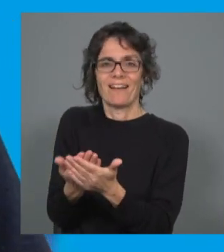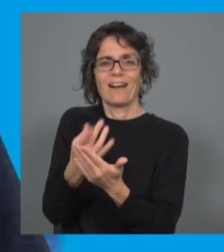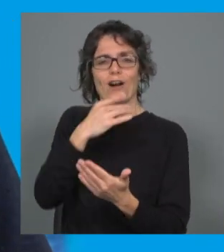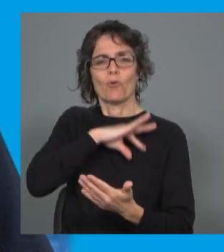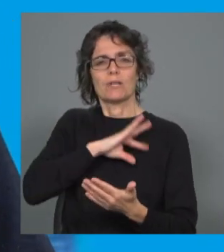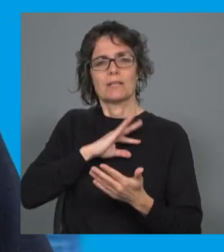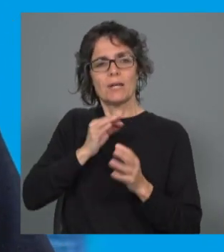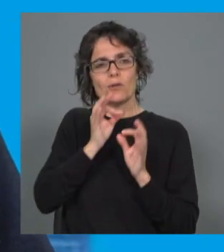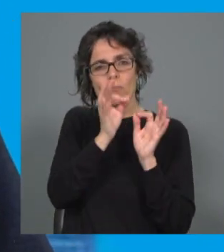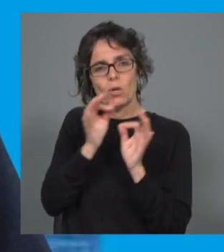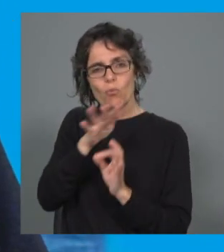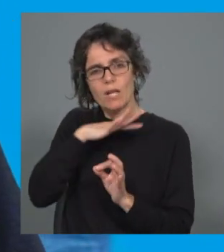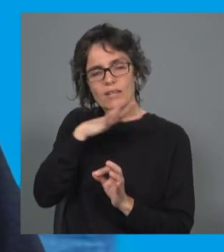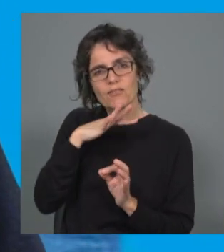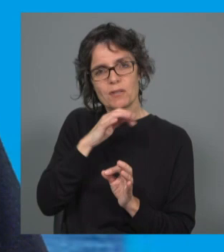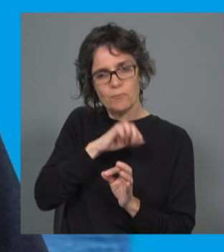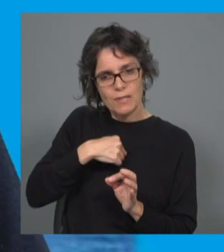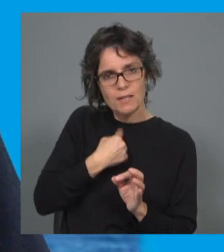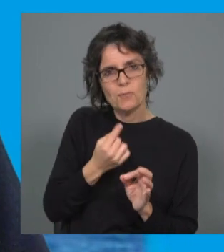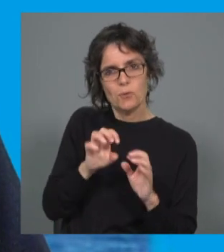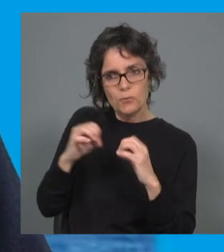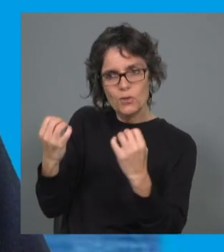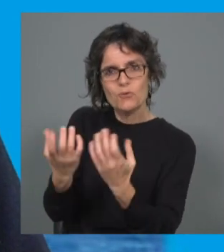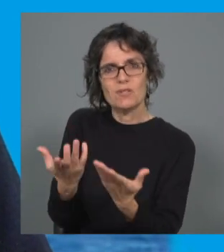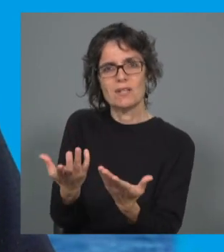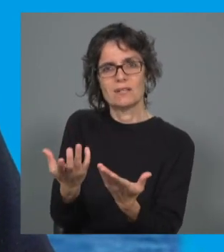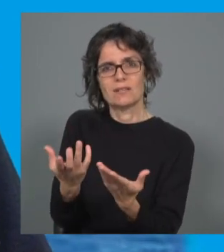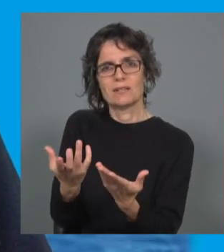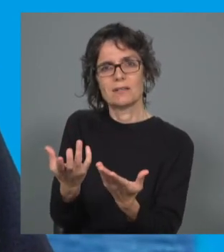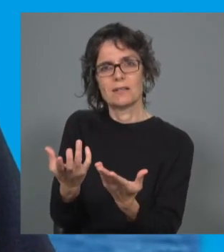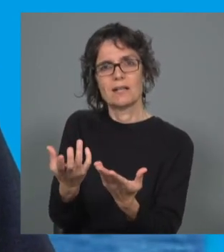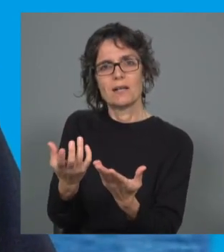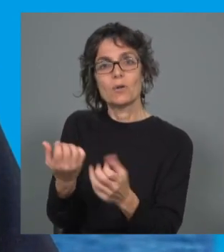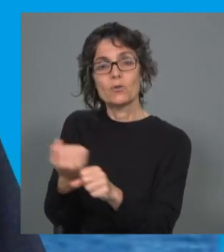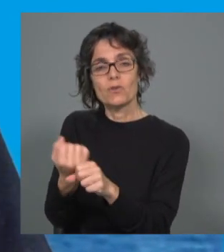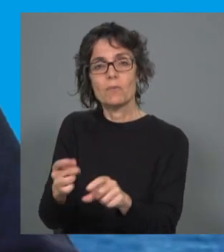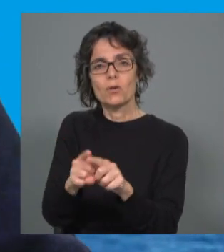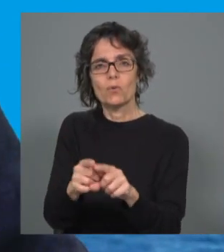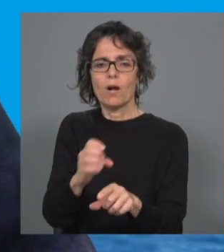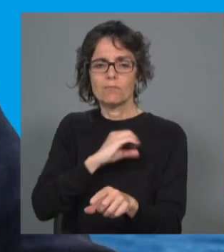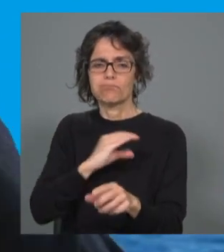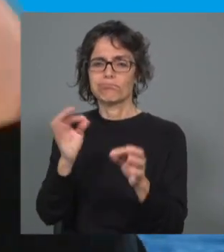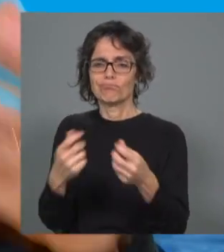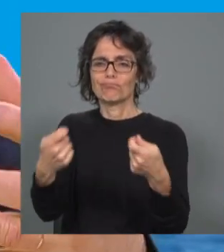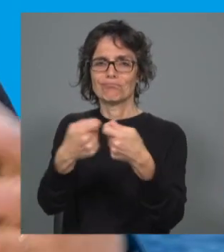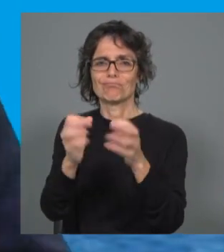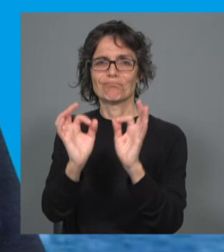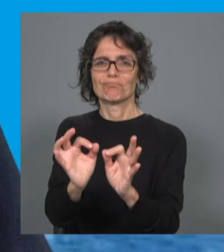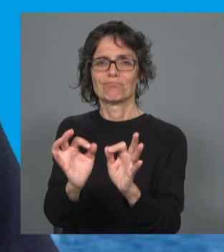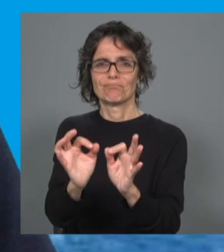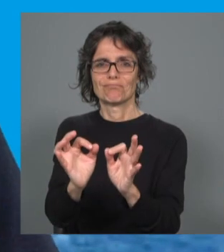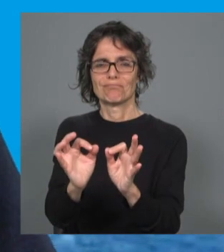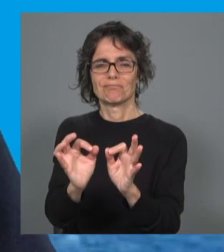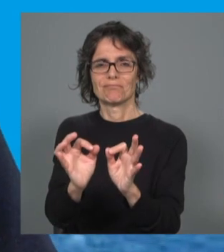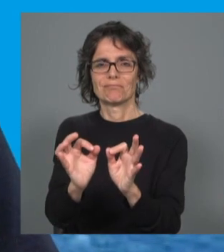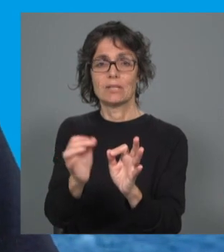vida familiar, social, etc. Mas nós sabemos que em Portugal, e porventura até